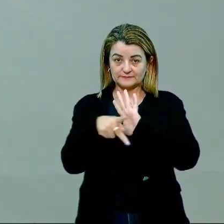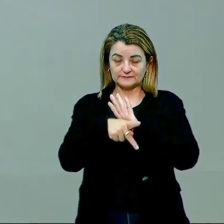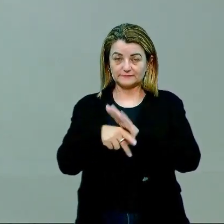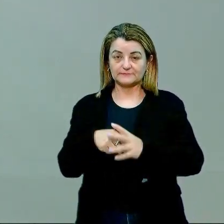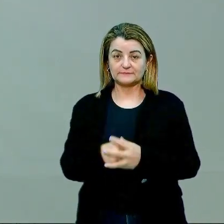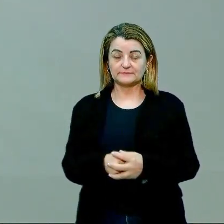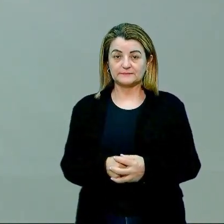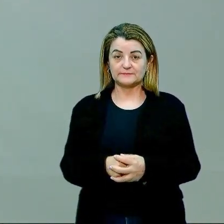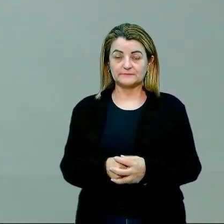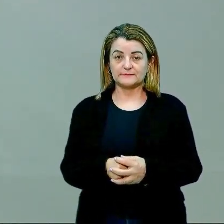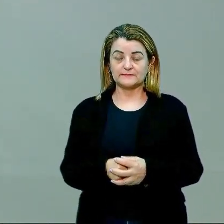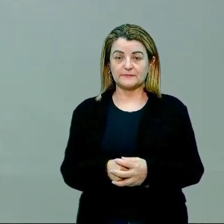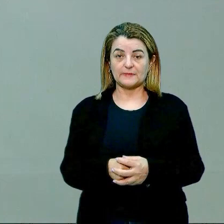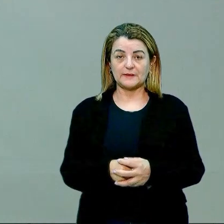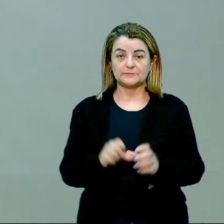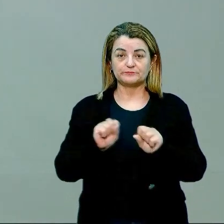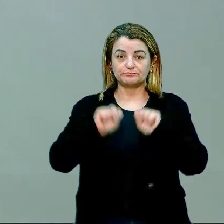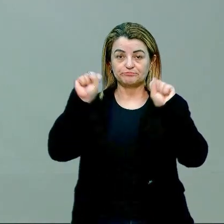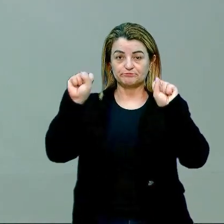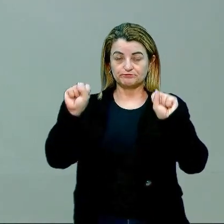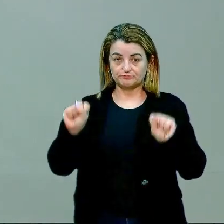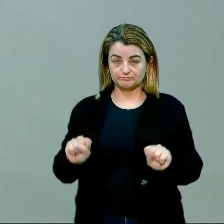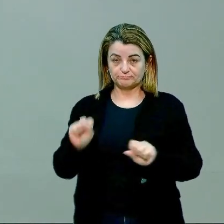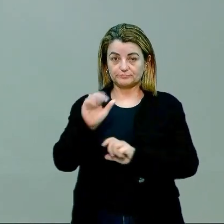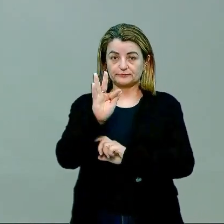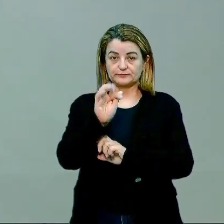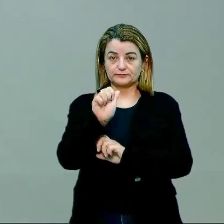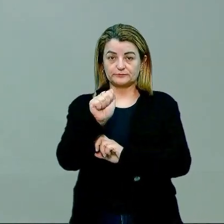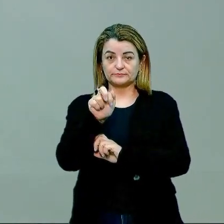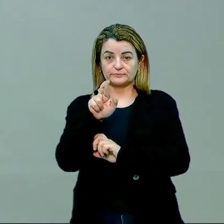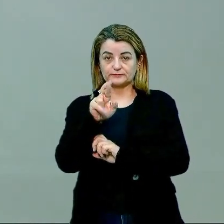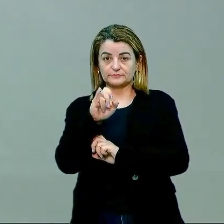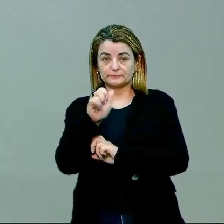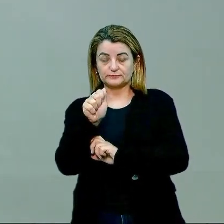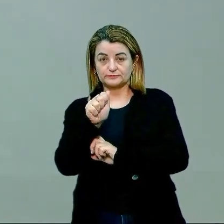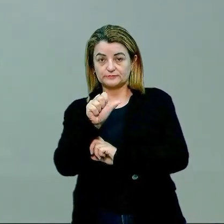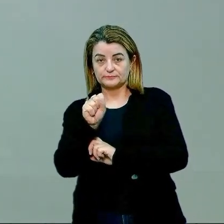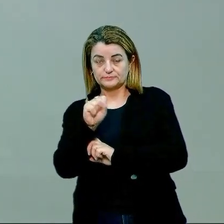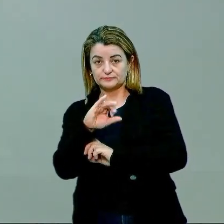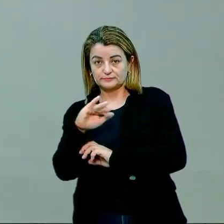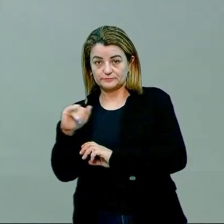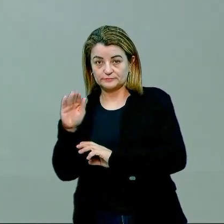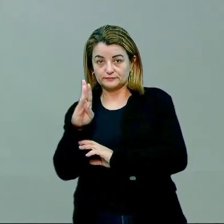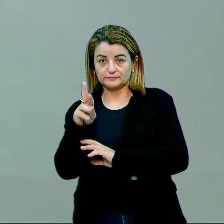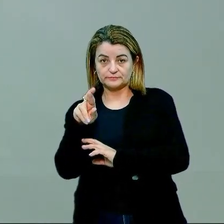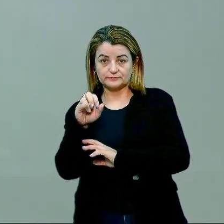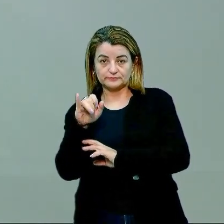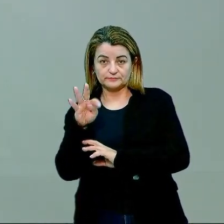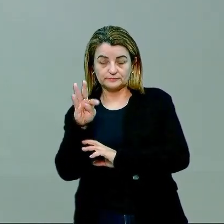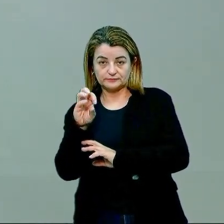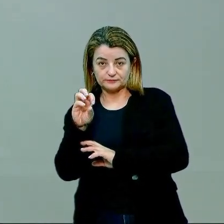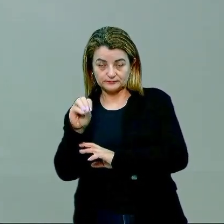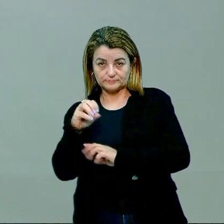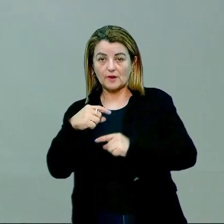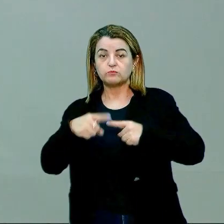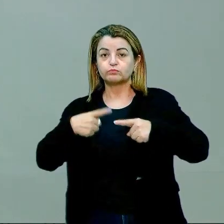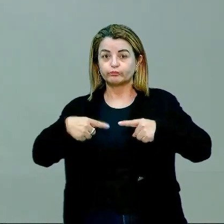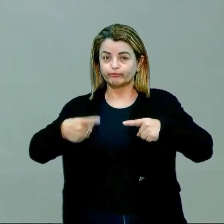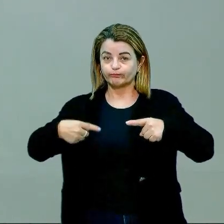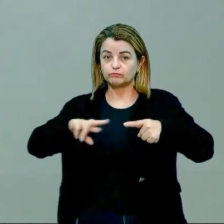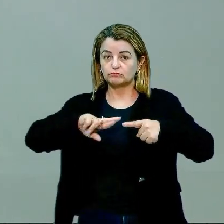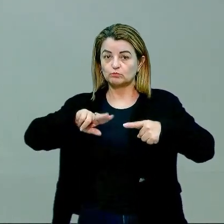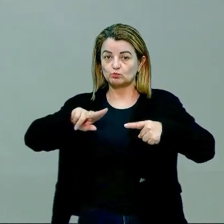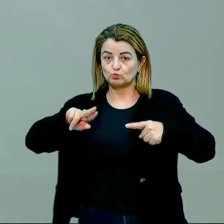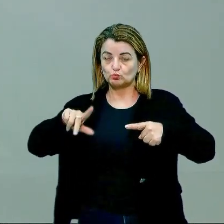estão no sistema Farias de Brito, naquela apostila que vocês receberam. Ela vai ser então um pouco mais